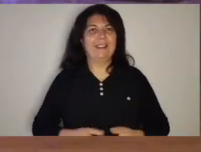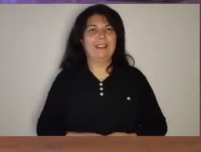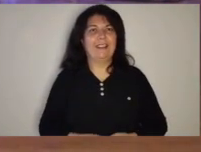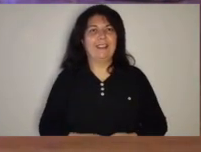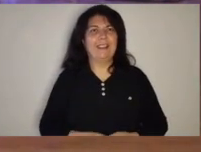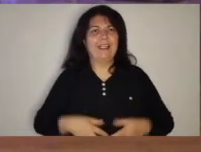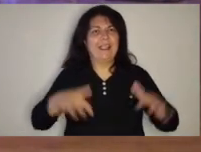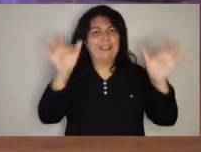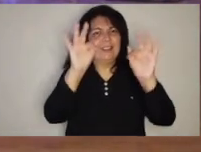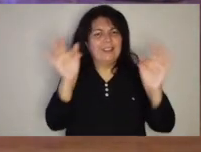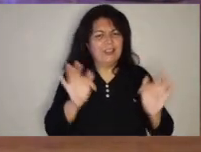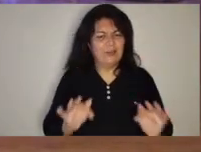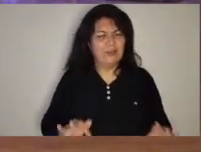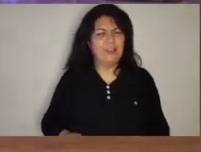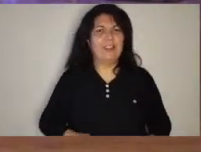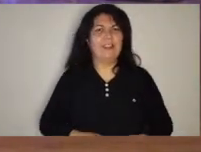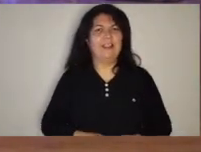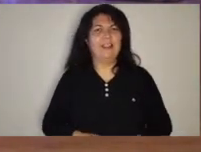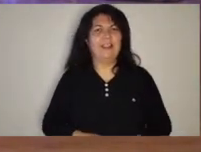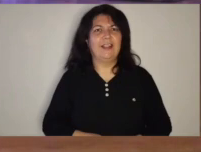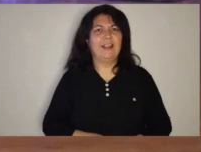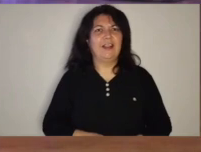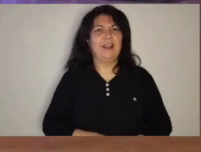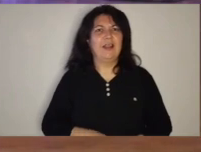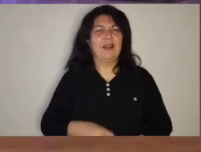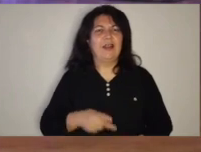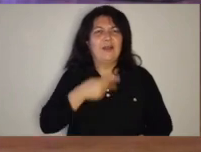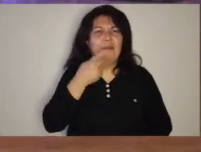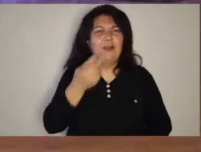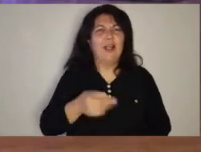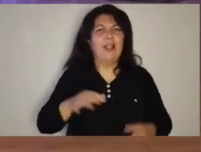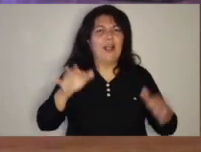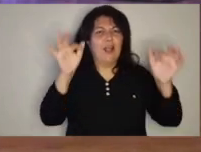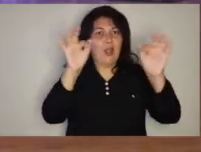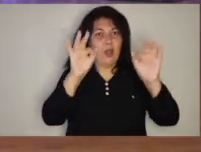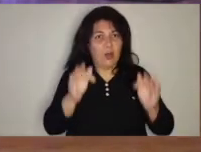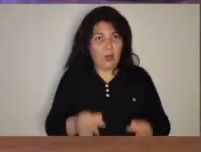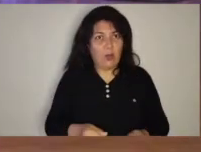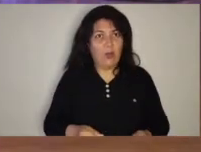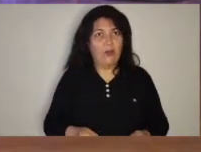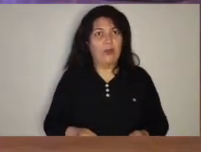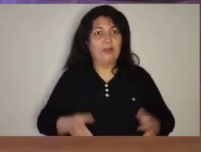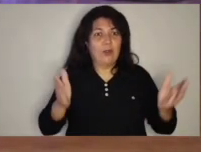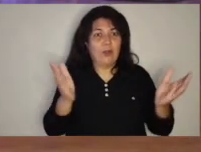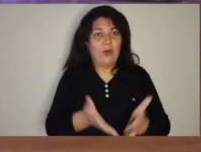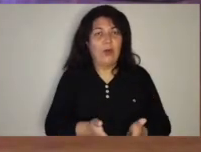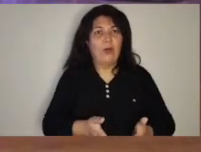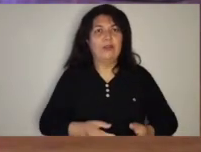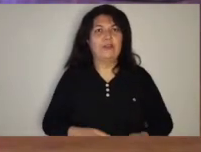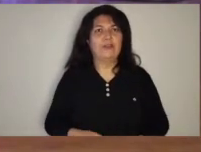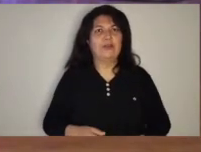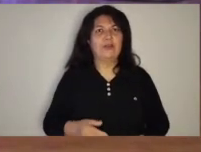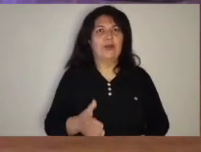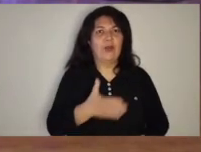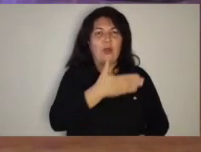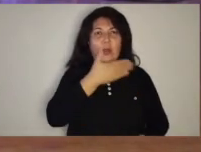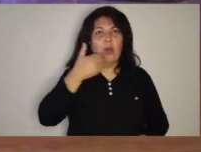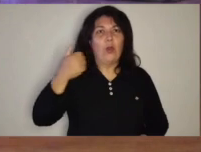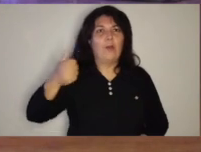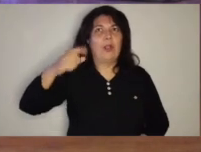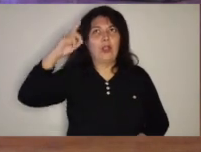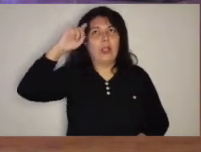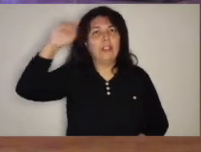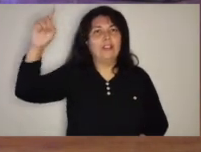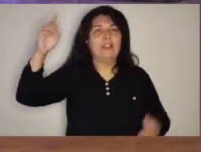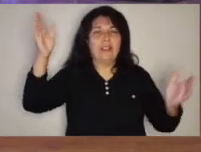um. Seja alegre, seja feliz. E fala assim, hoje, gata, nós vamos viver o melhor dia. Uhul!